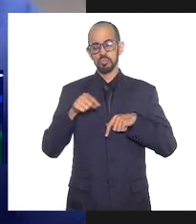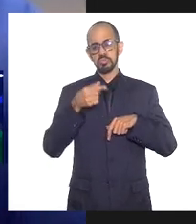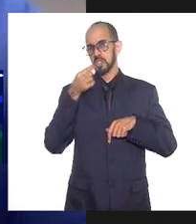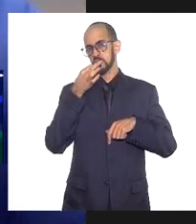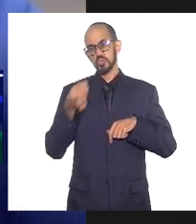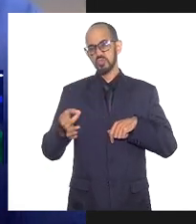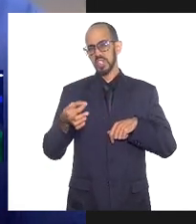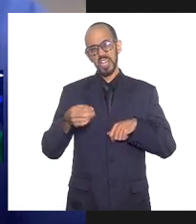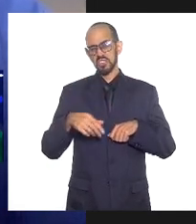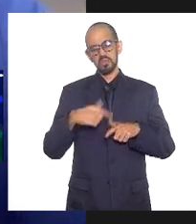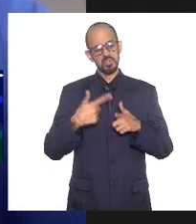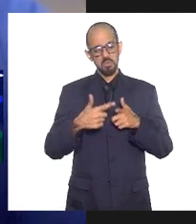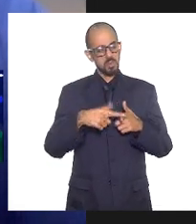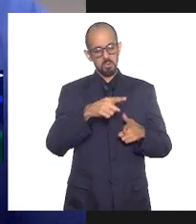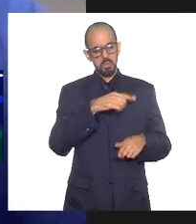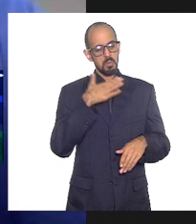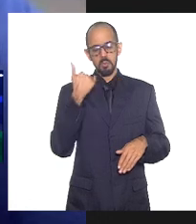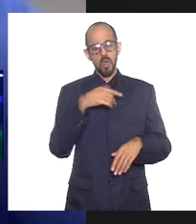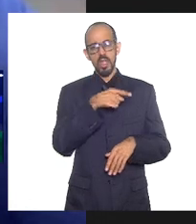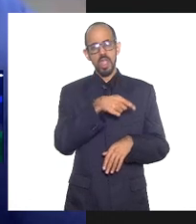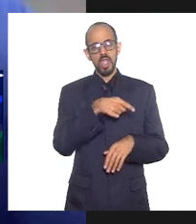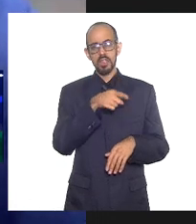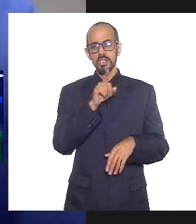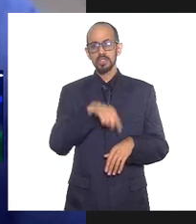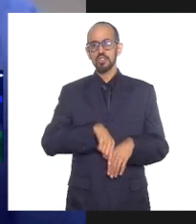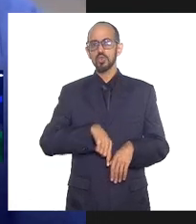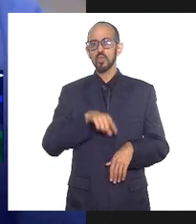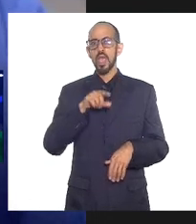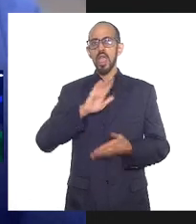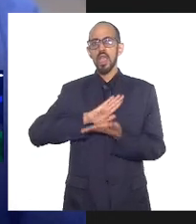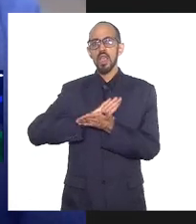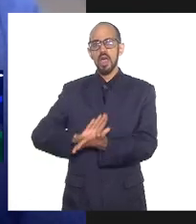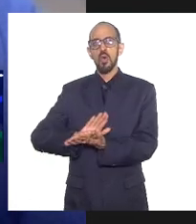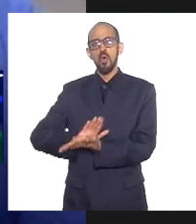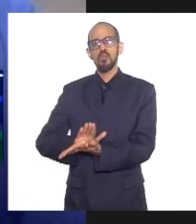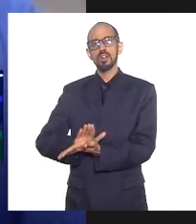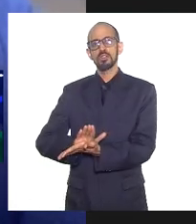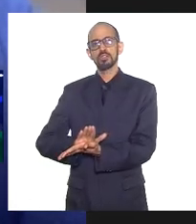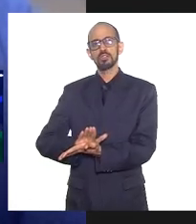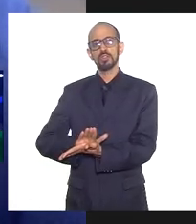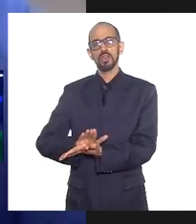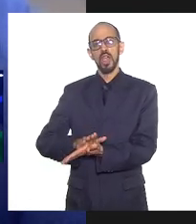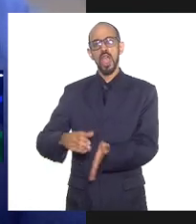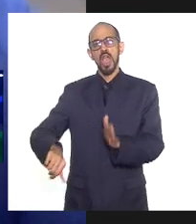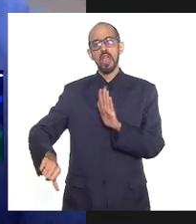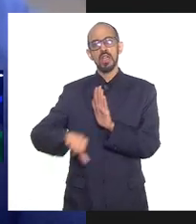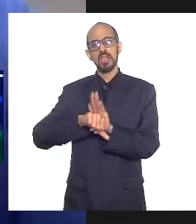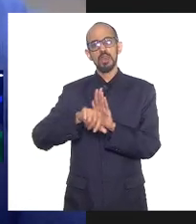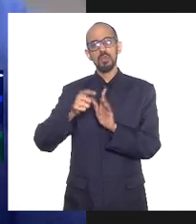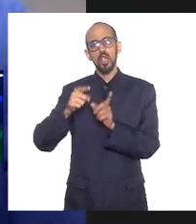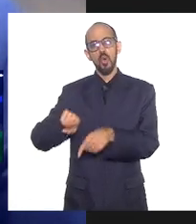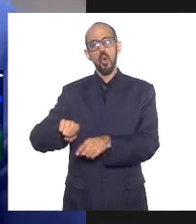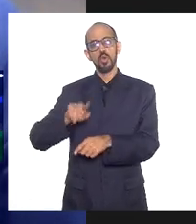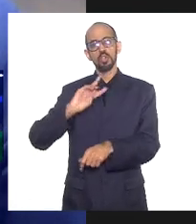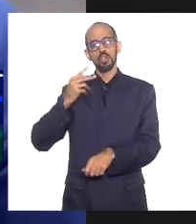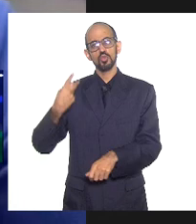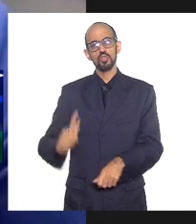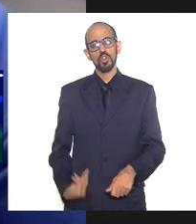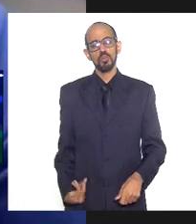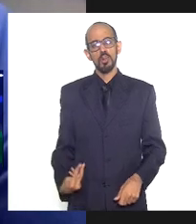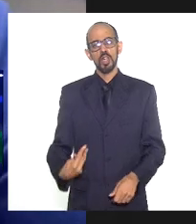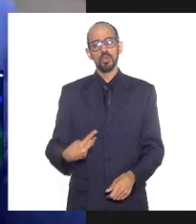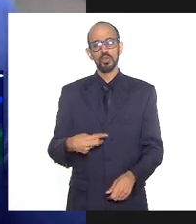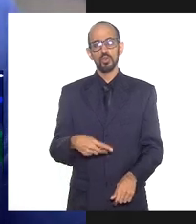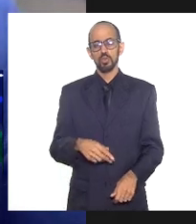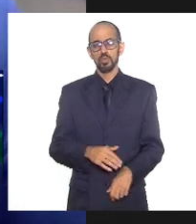a sua morte. Isso é barbárie. Isso é crime contra a humanidade, ponto, está